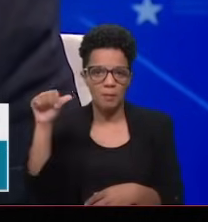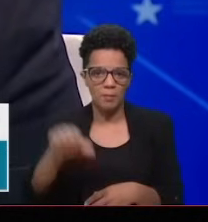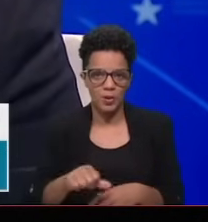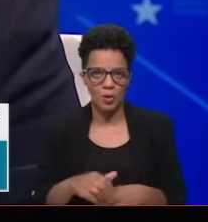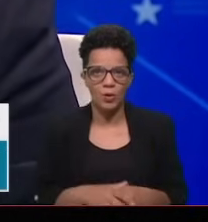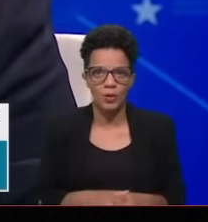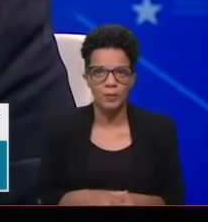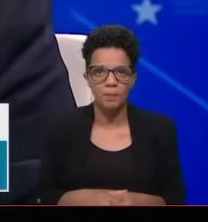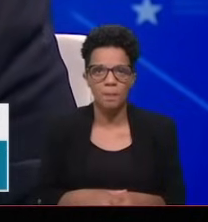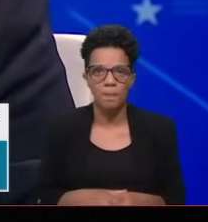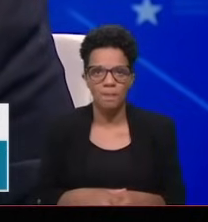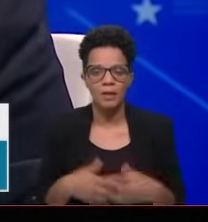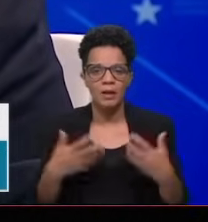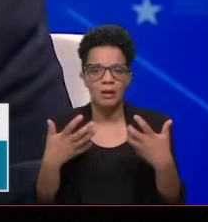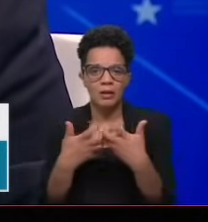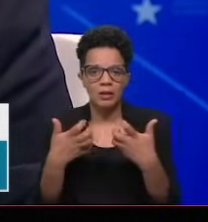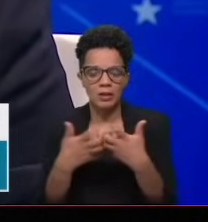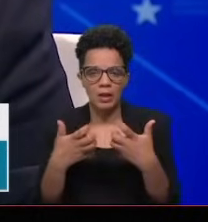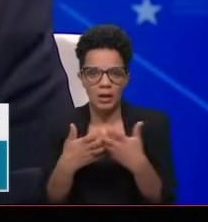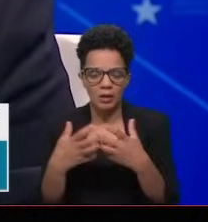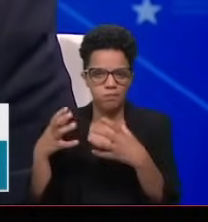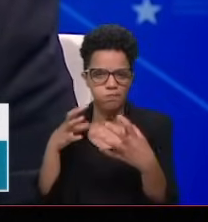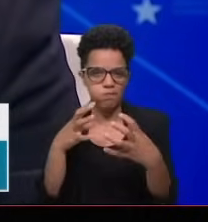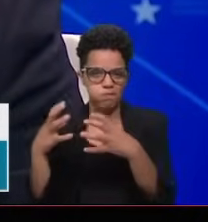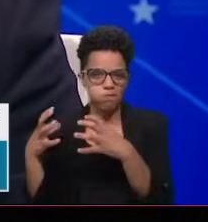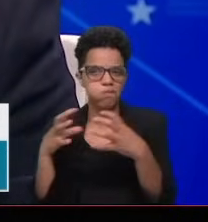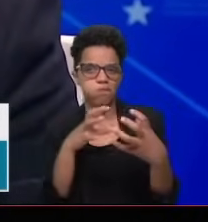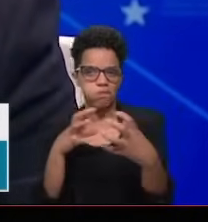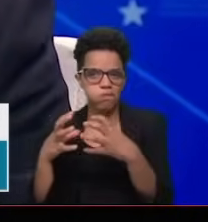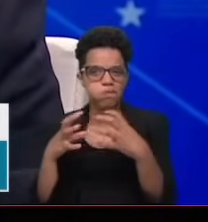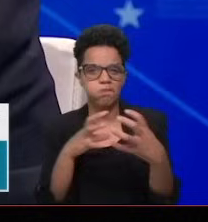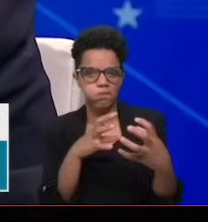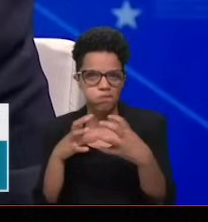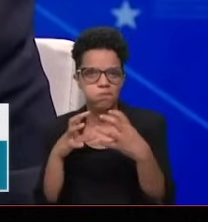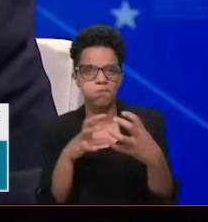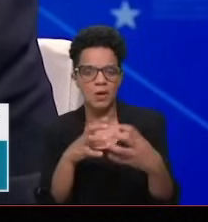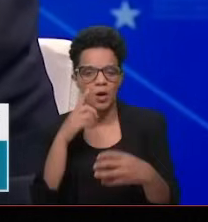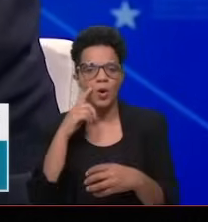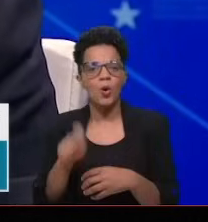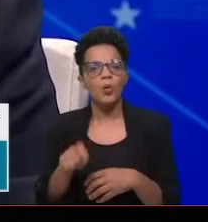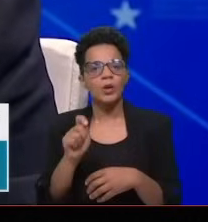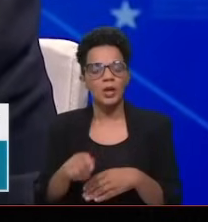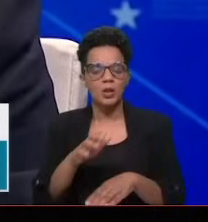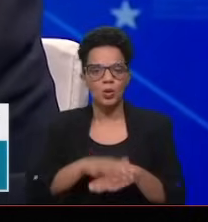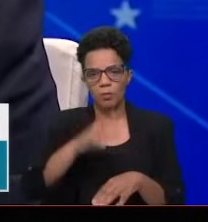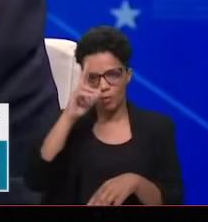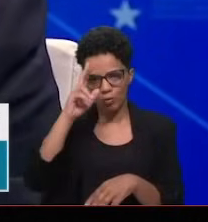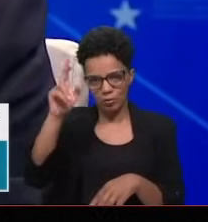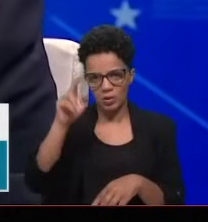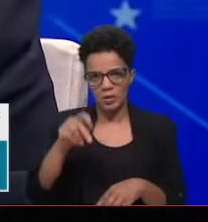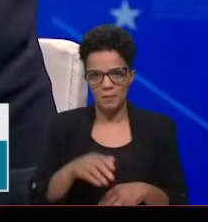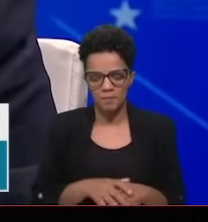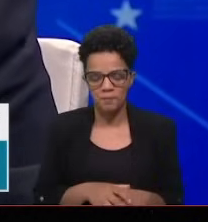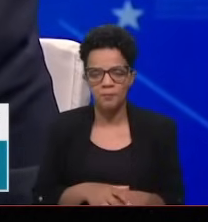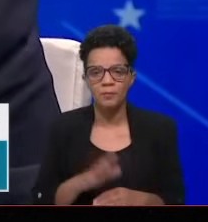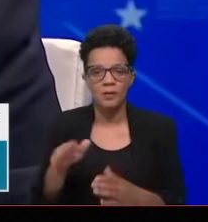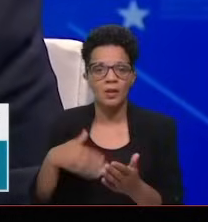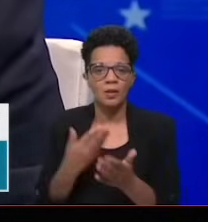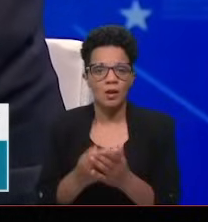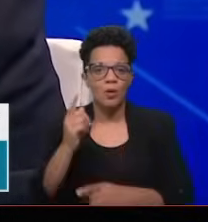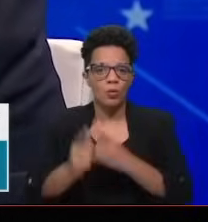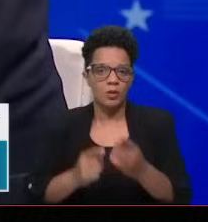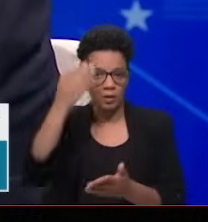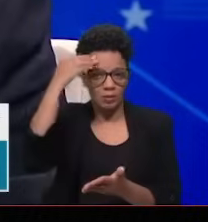que é a continuidade de uma guerra de fricção e e deusão da Ucrânia feita pela Rússia e que vai levar